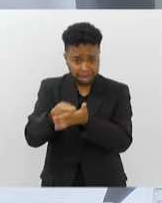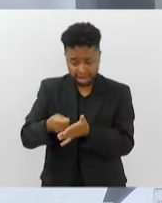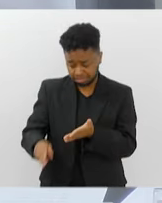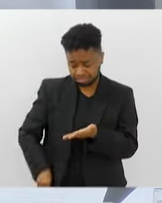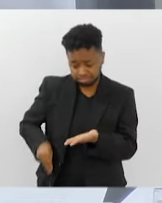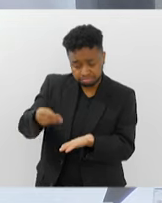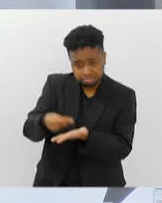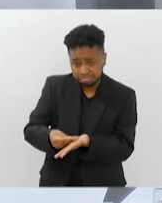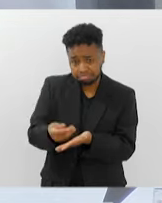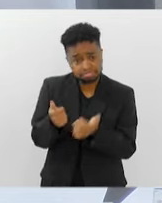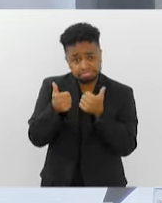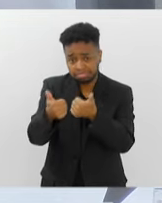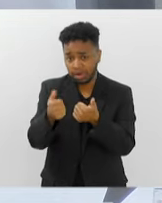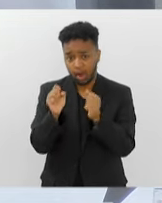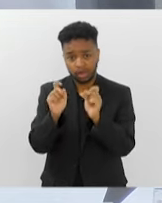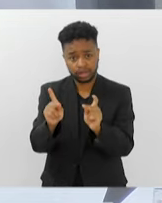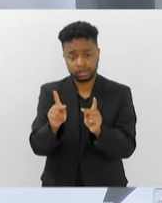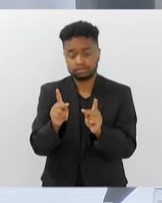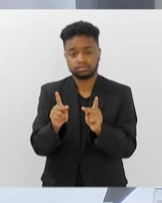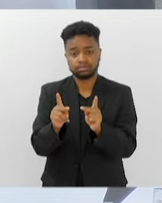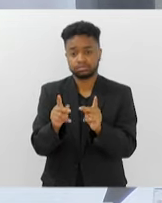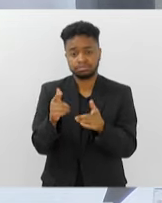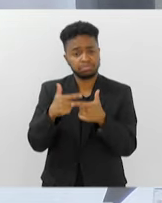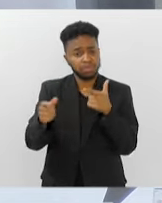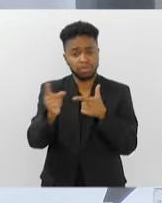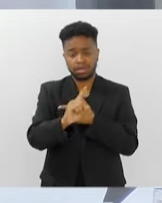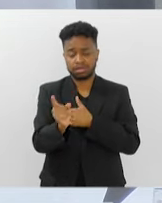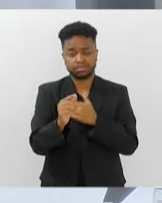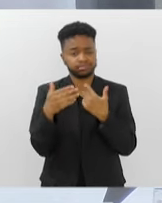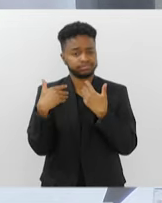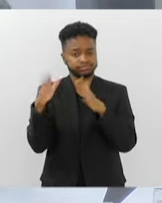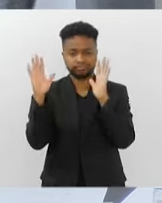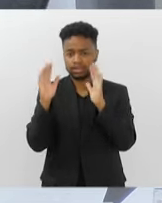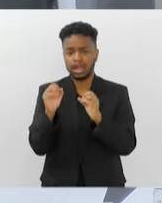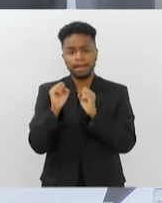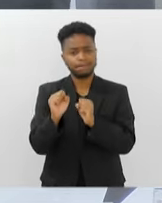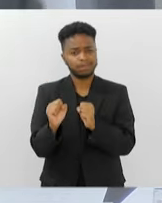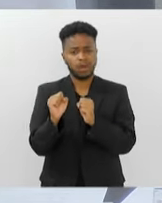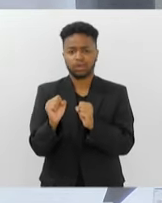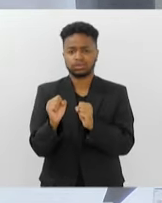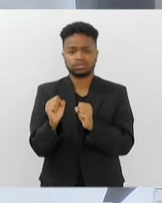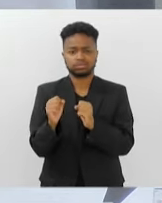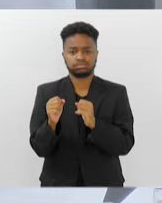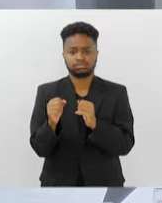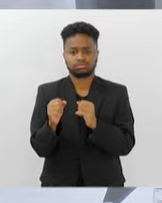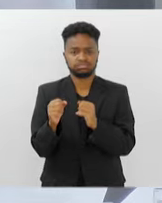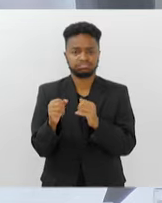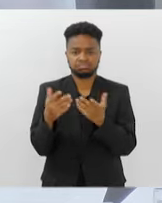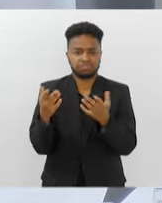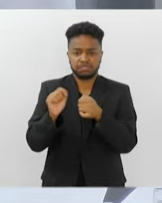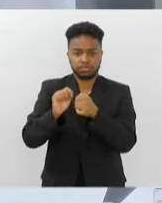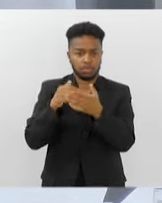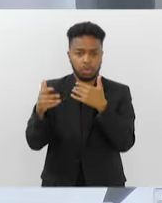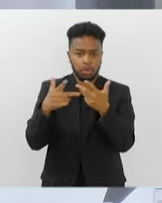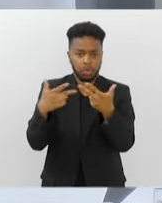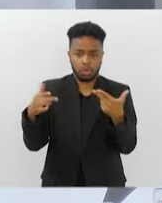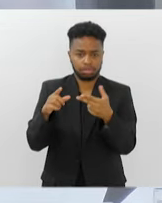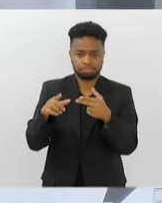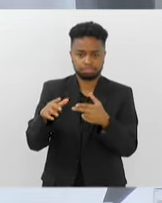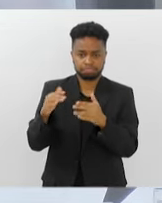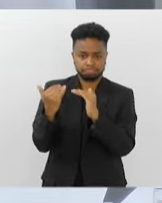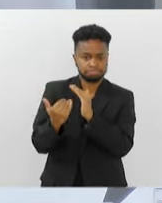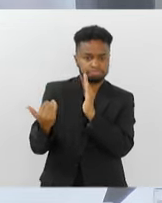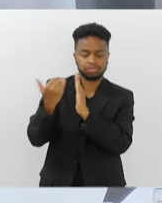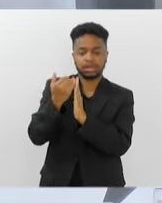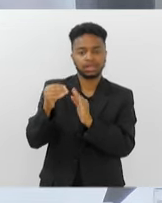seguinte a partir de agora cada secretário Vai bancar o seu não tem problema nenhum vocês podem fazer até um Uma Corte lá dentro não tem problema